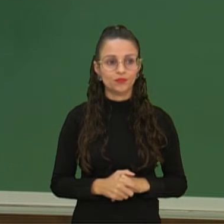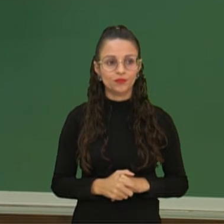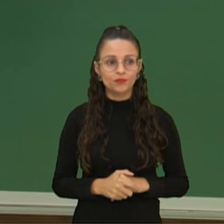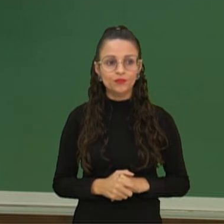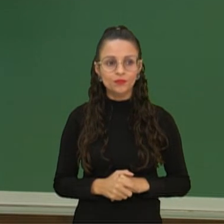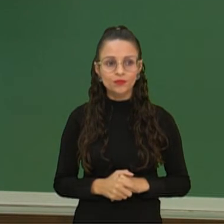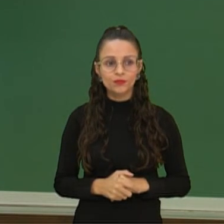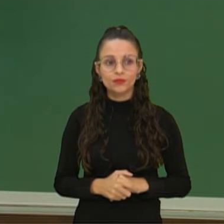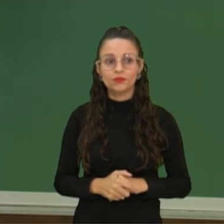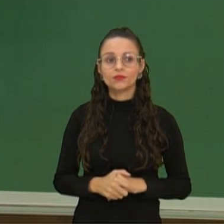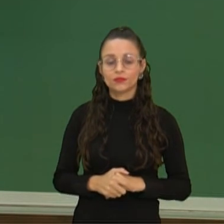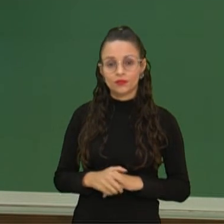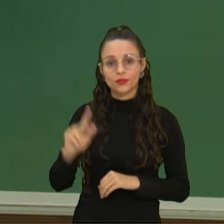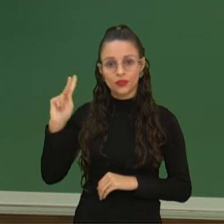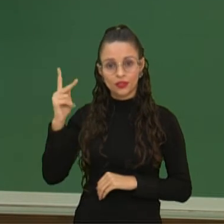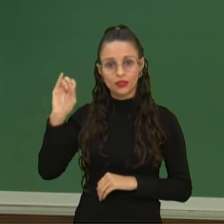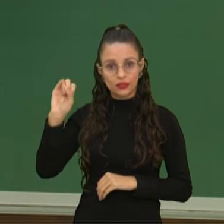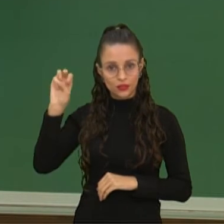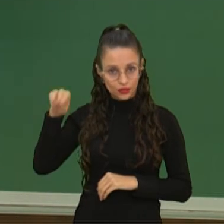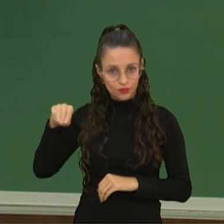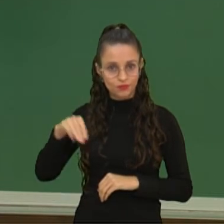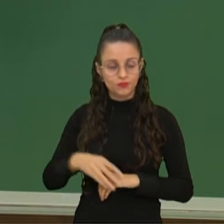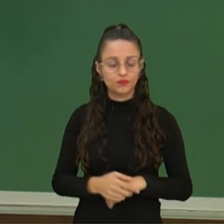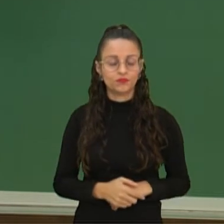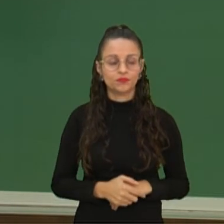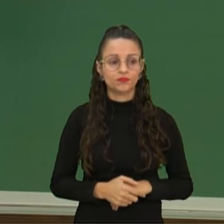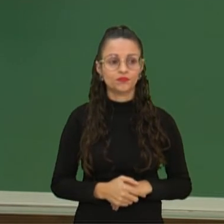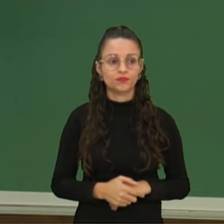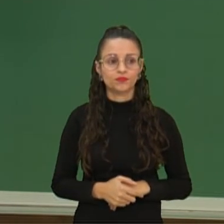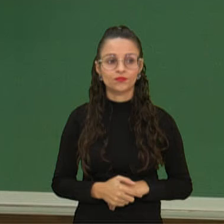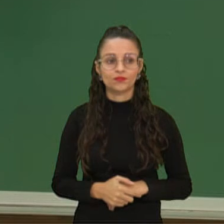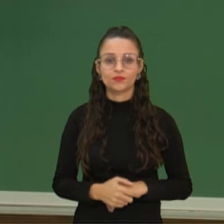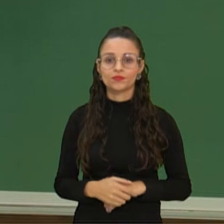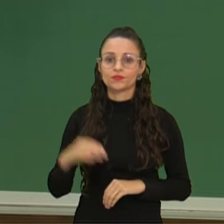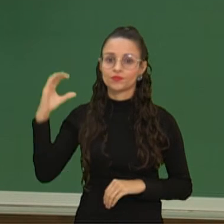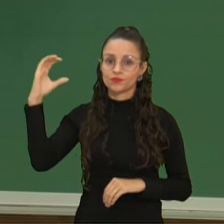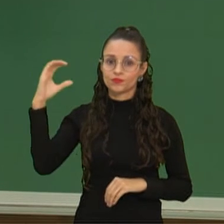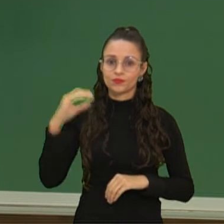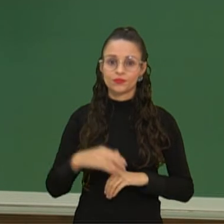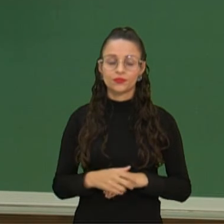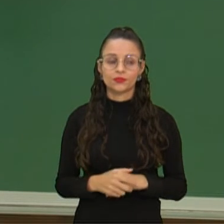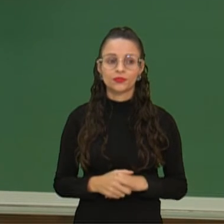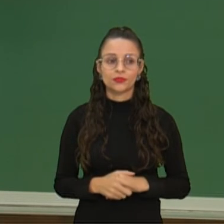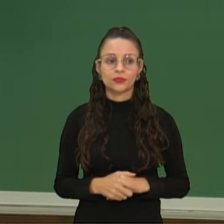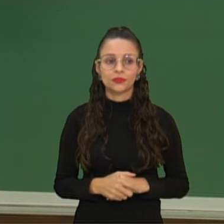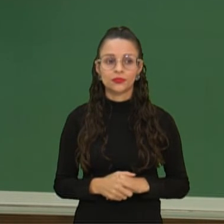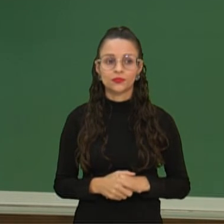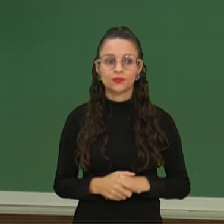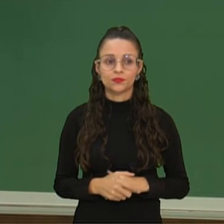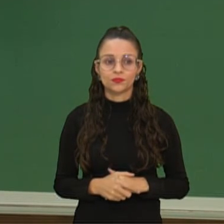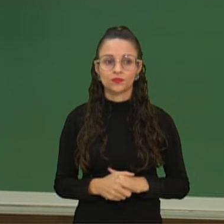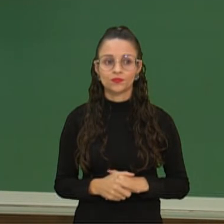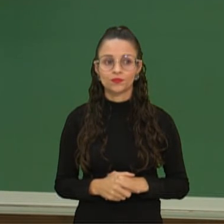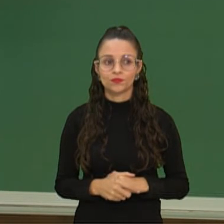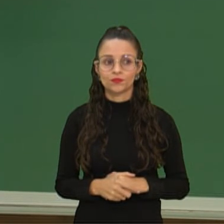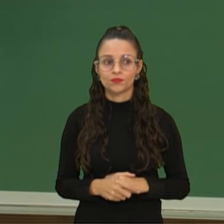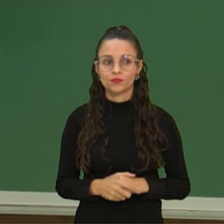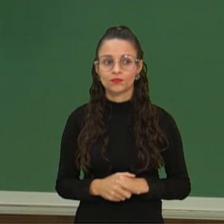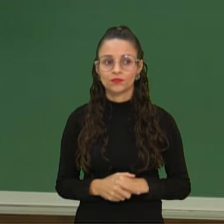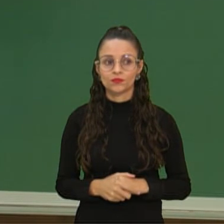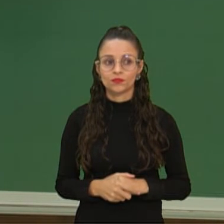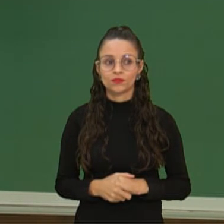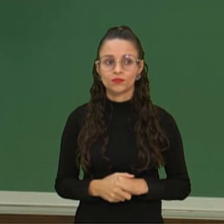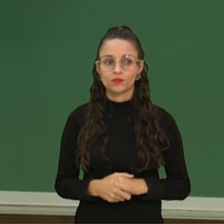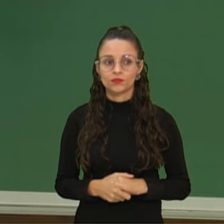pode ser he, tem que ser o pronome objeto. Tá ok? And letter C. Paul connects all the